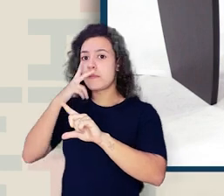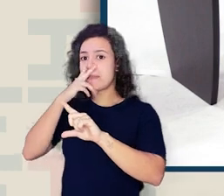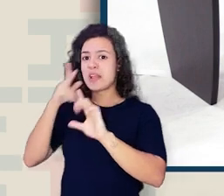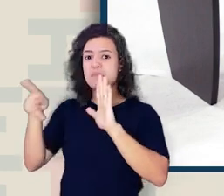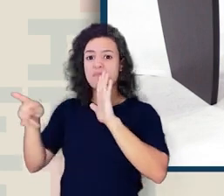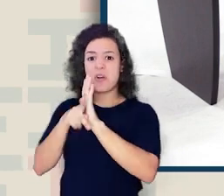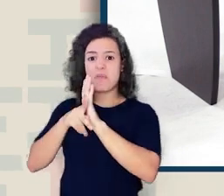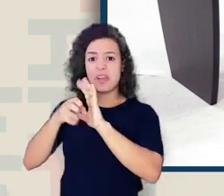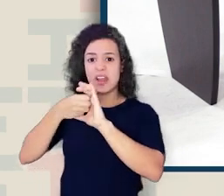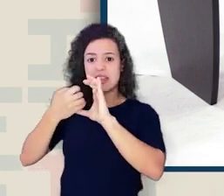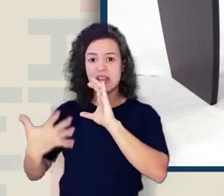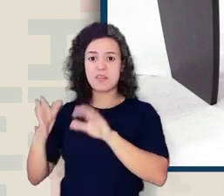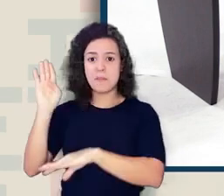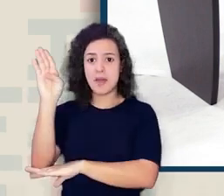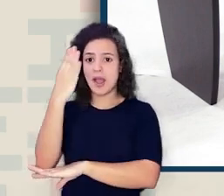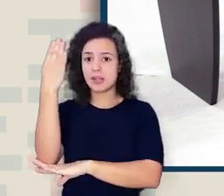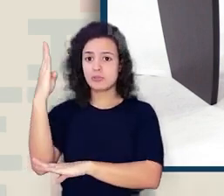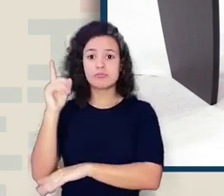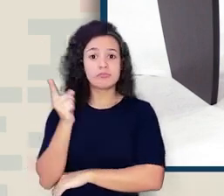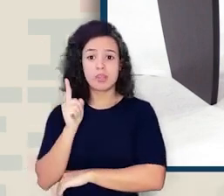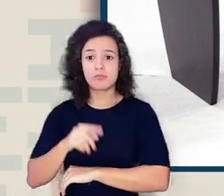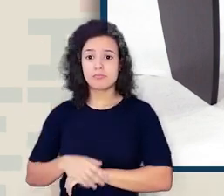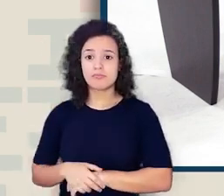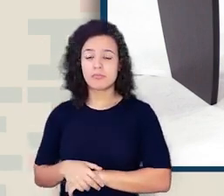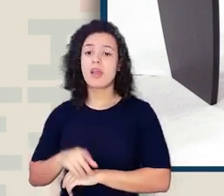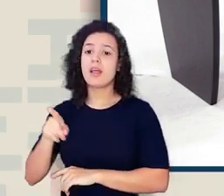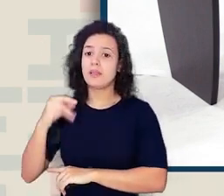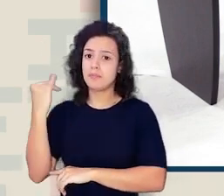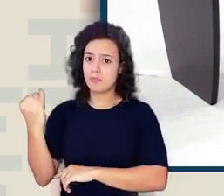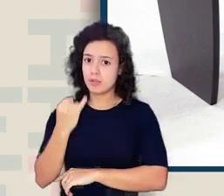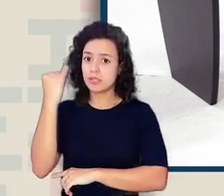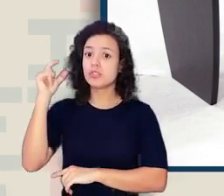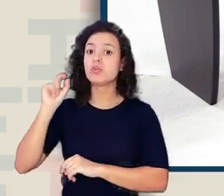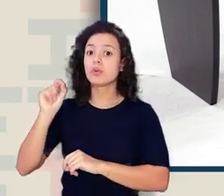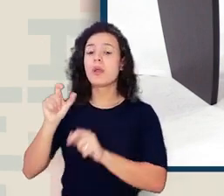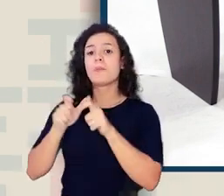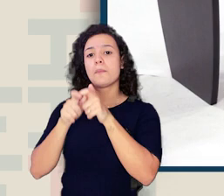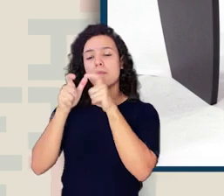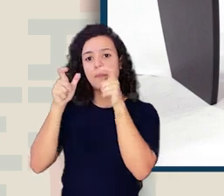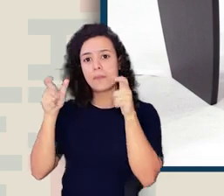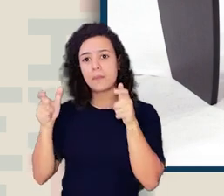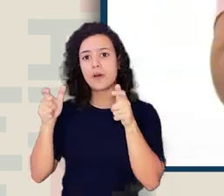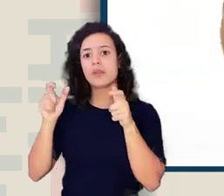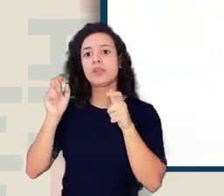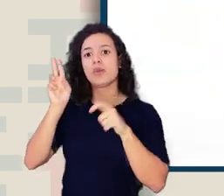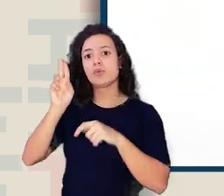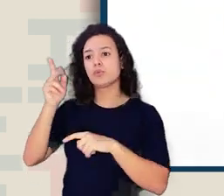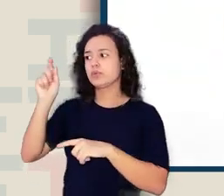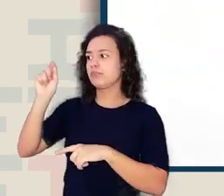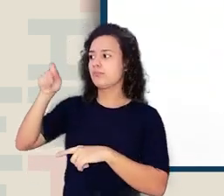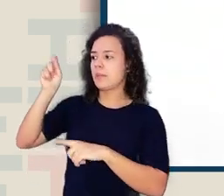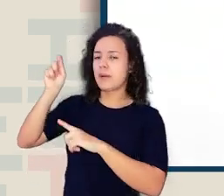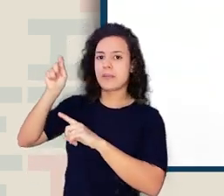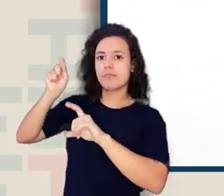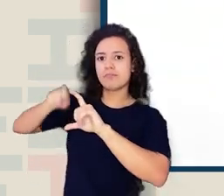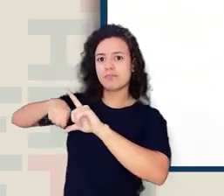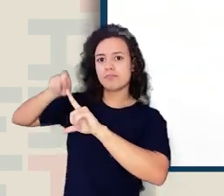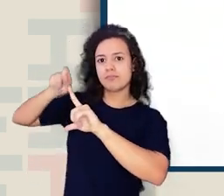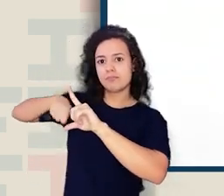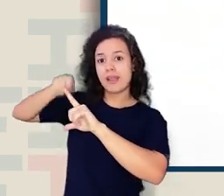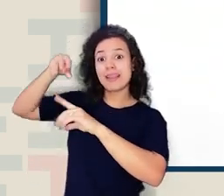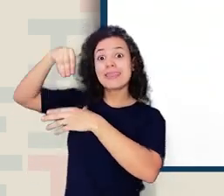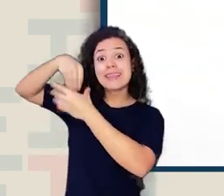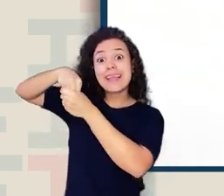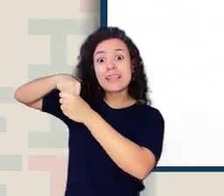na configuração do maracatu cearense. E ele traz uma característica essencial. Ele é tocado com a baqueta dentro